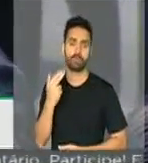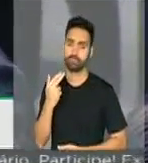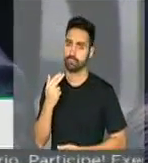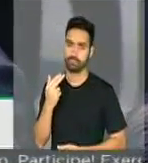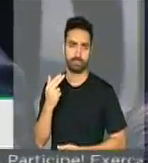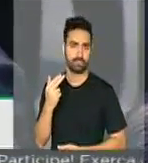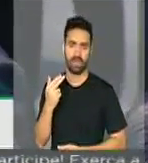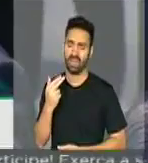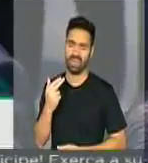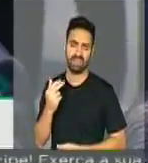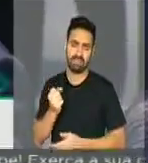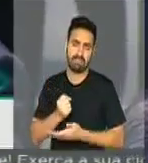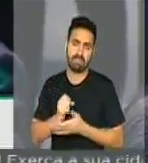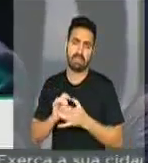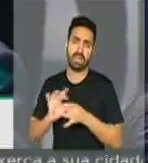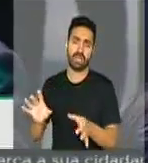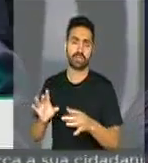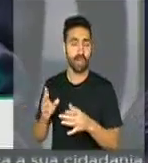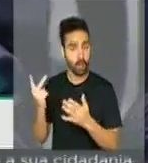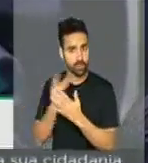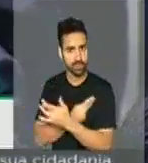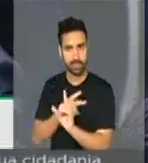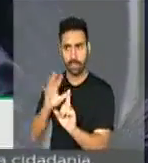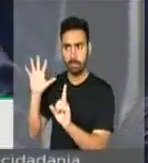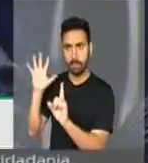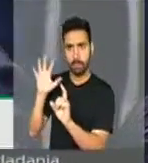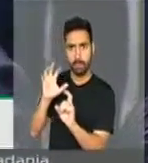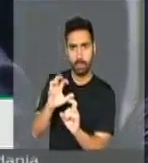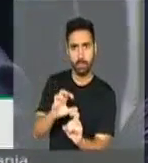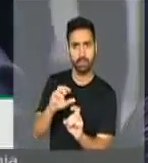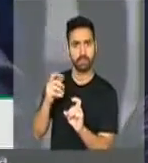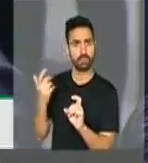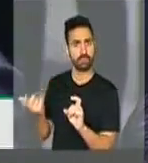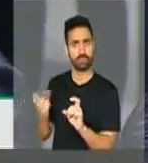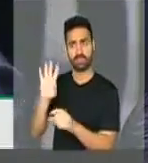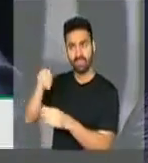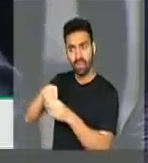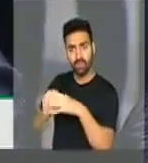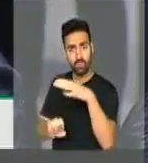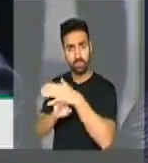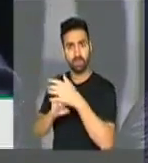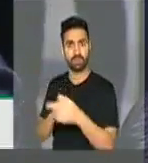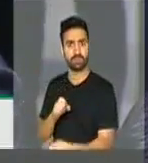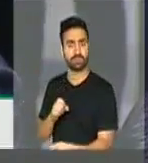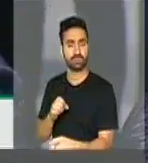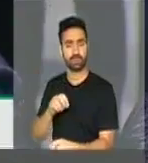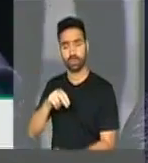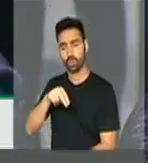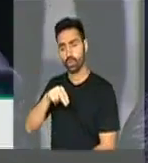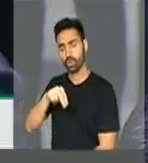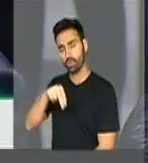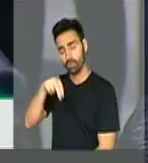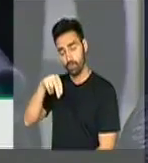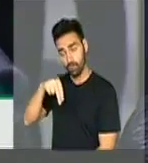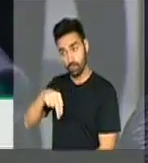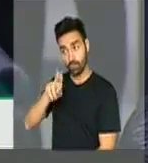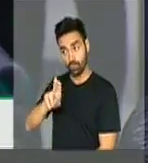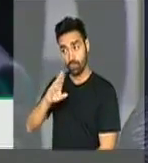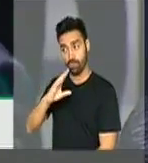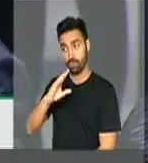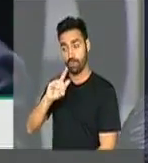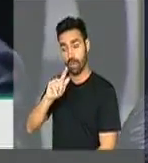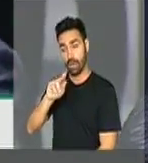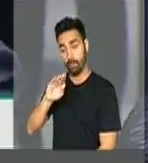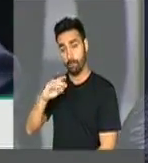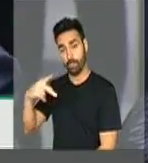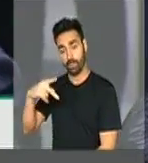fato consumado, o assédio moral numa empresa como a Nuclep, como não podemos